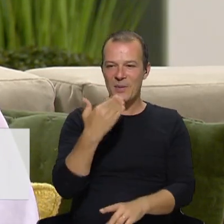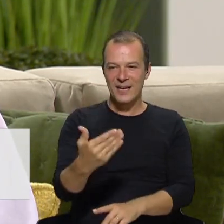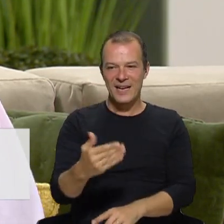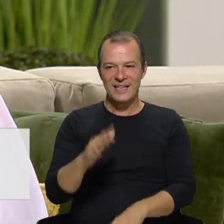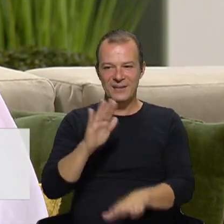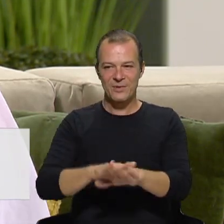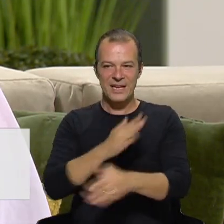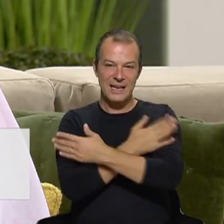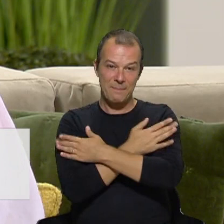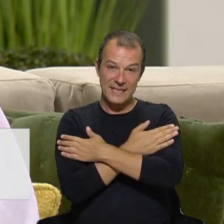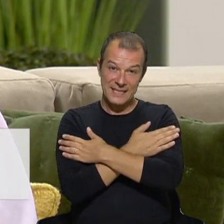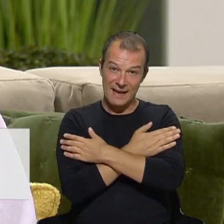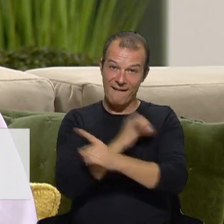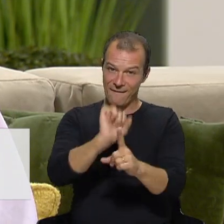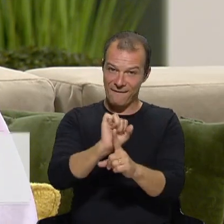tudo, pela tua amizade.